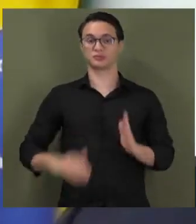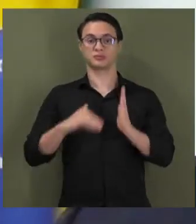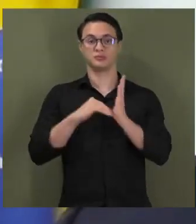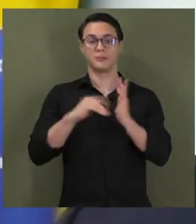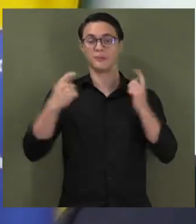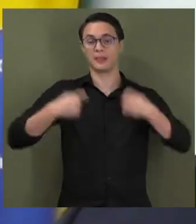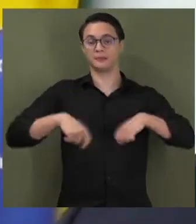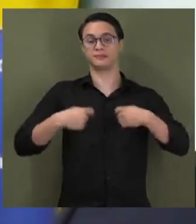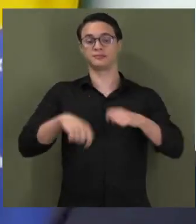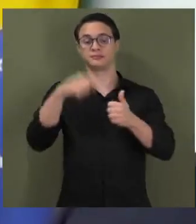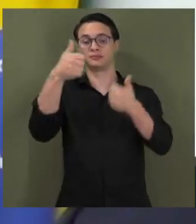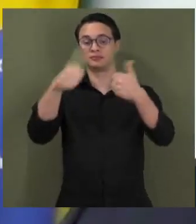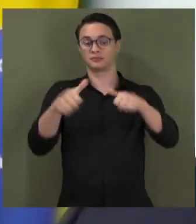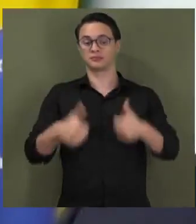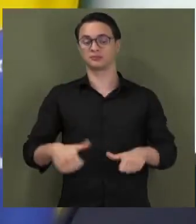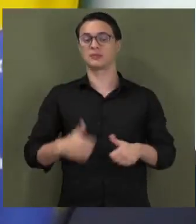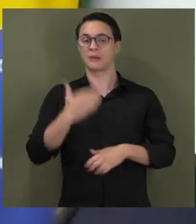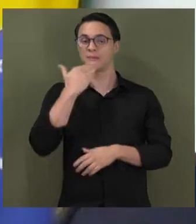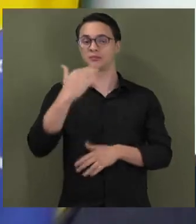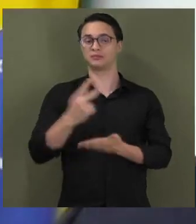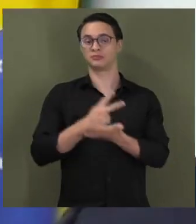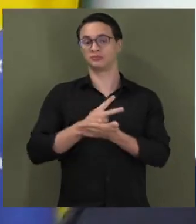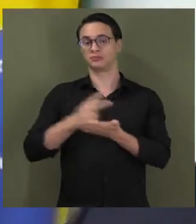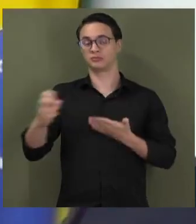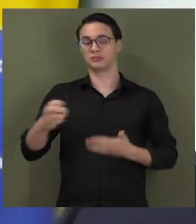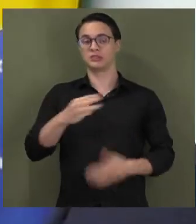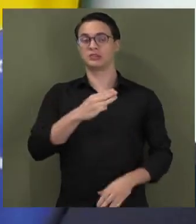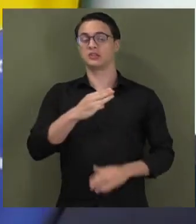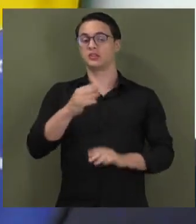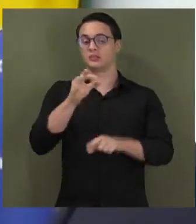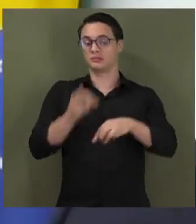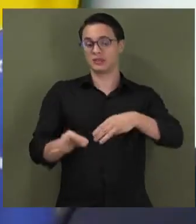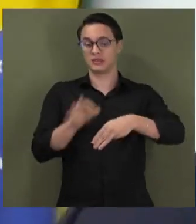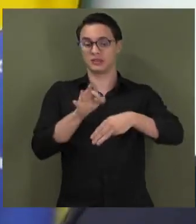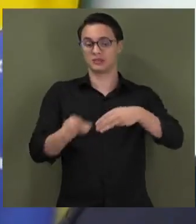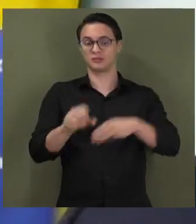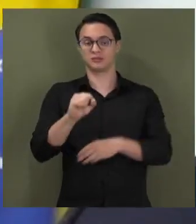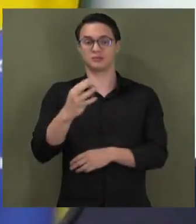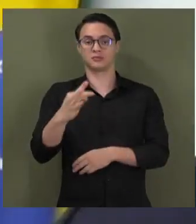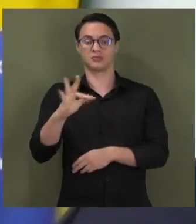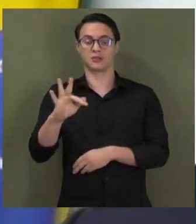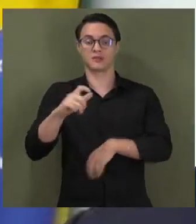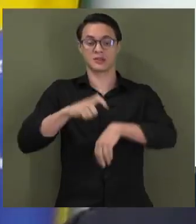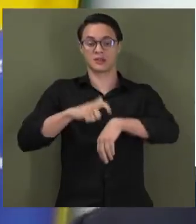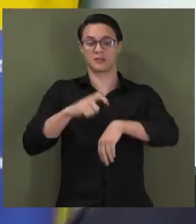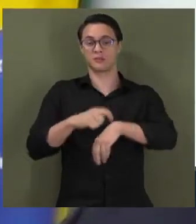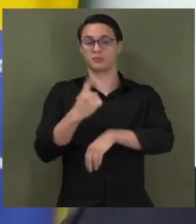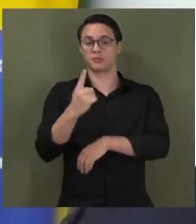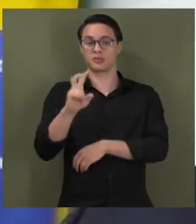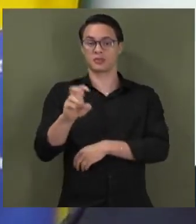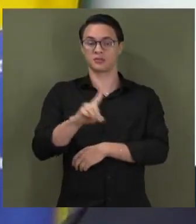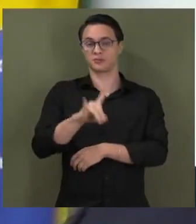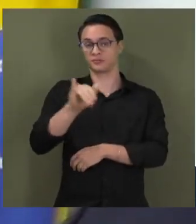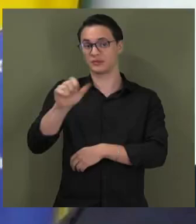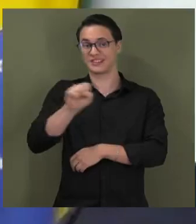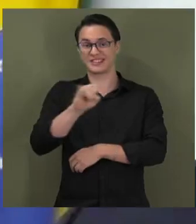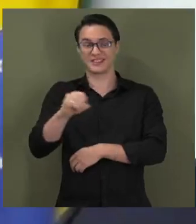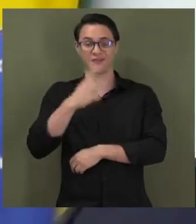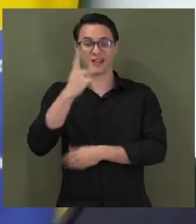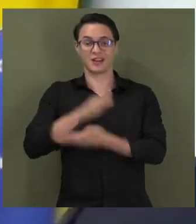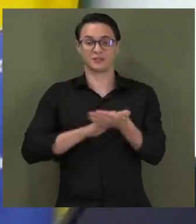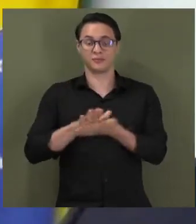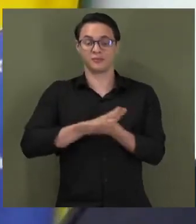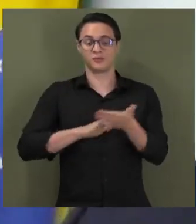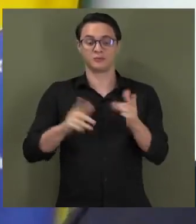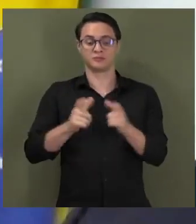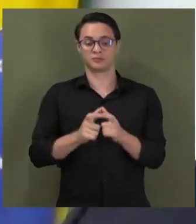analisar pedido de impeachment de ministro do STF em até 15 dias. Caso não se manifeste, a